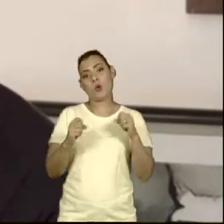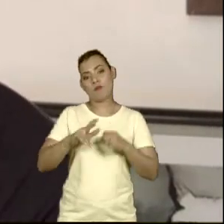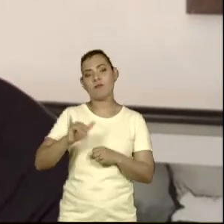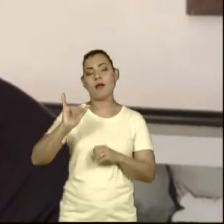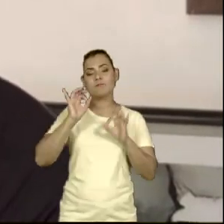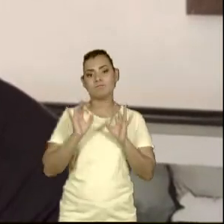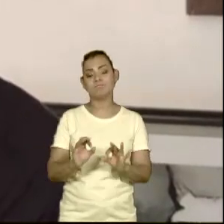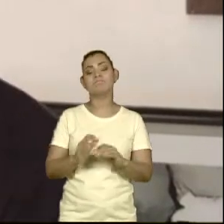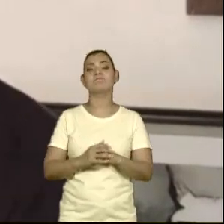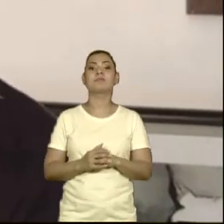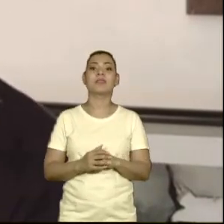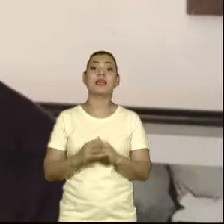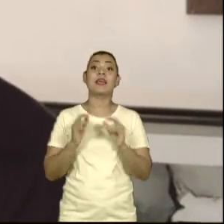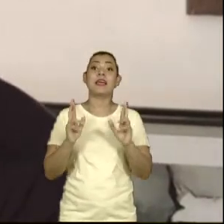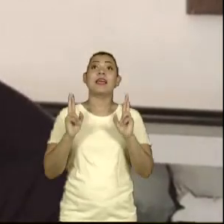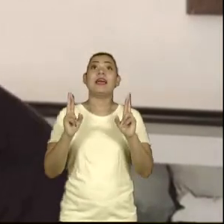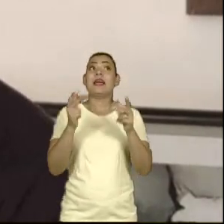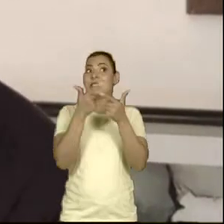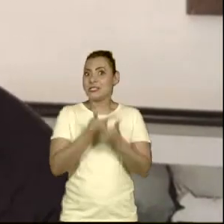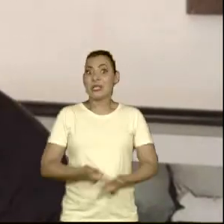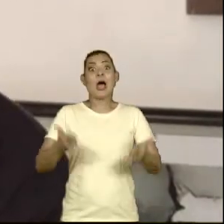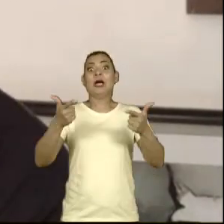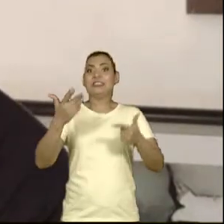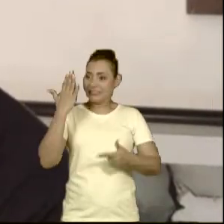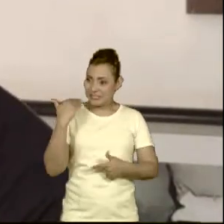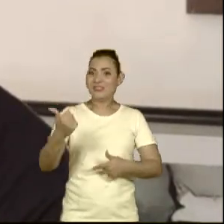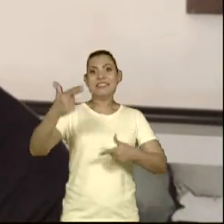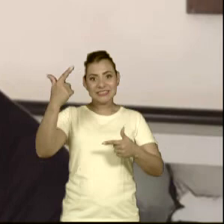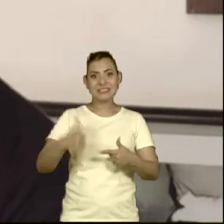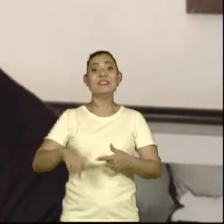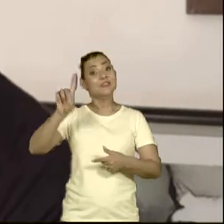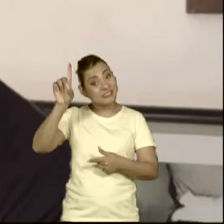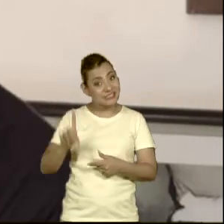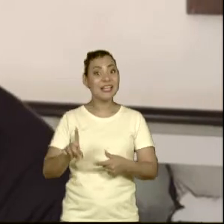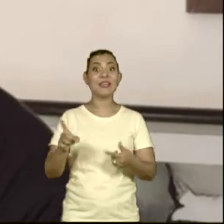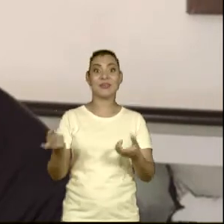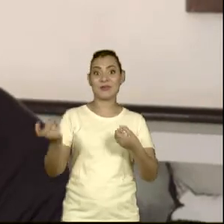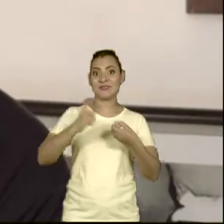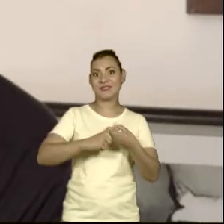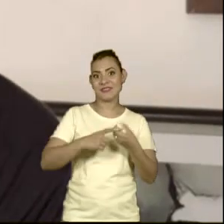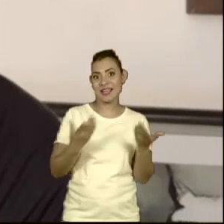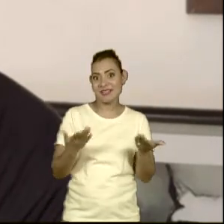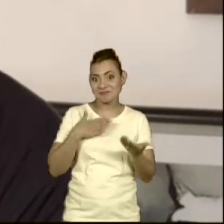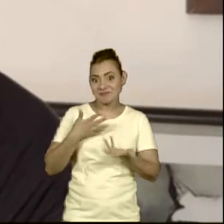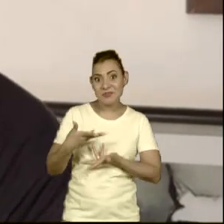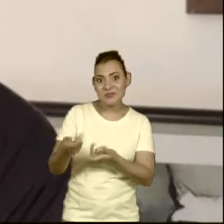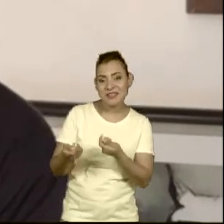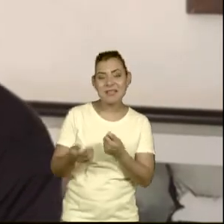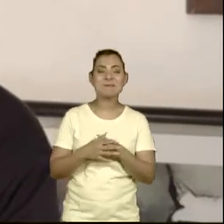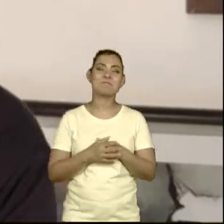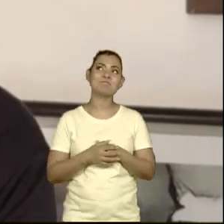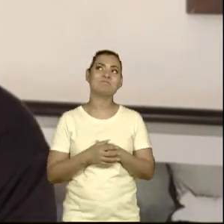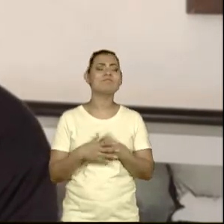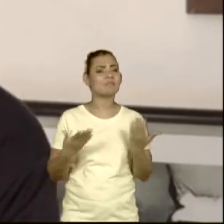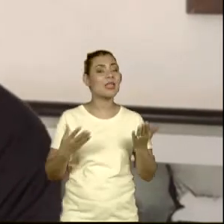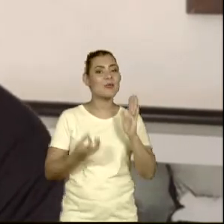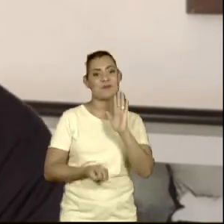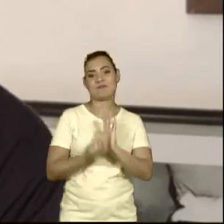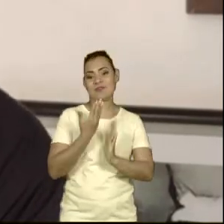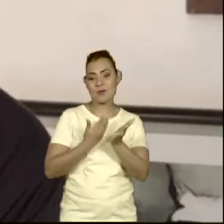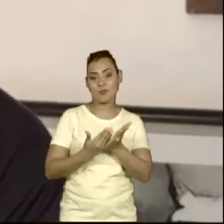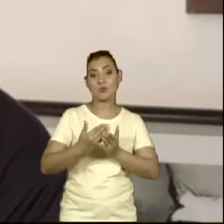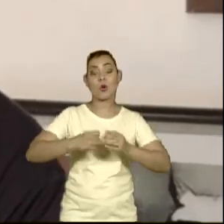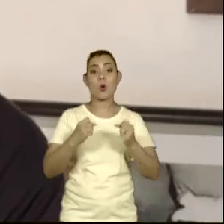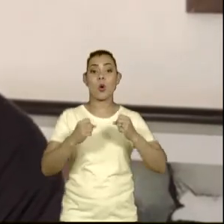e eu tive a sorte de ser chamado para dirigir o retorno do Cocoricó. E aí, nasceu um